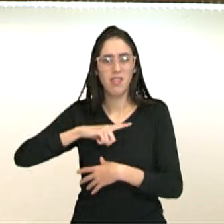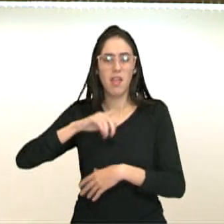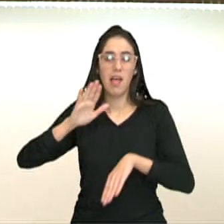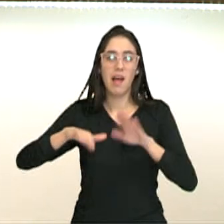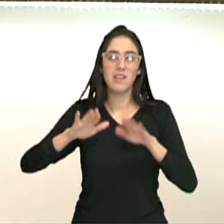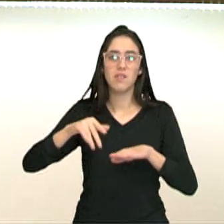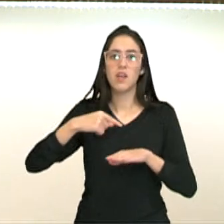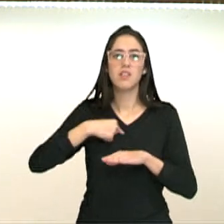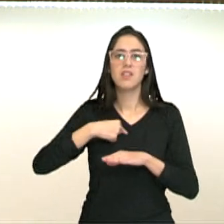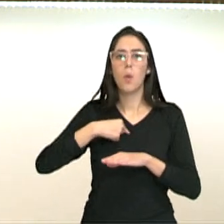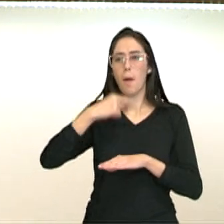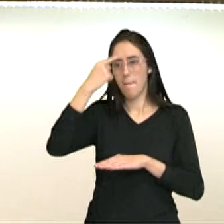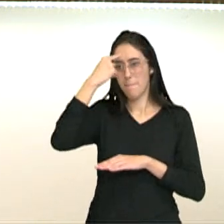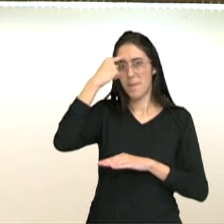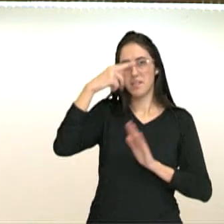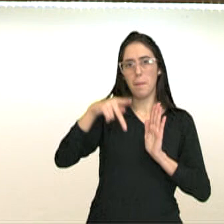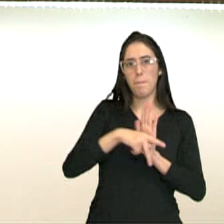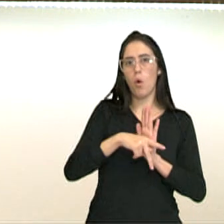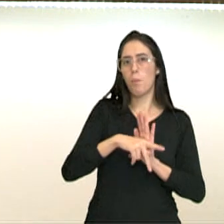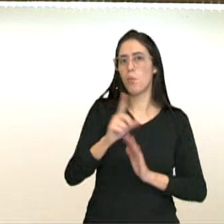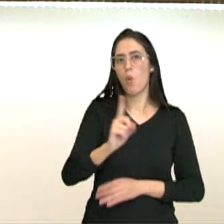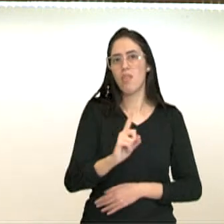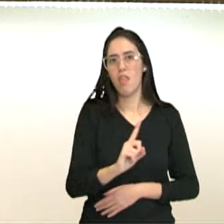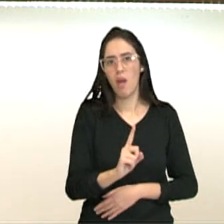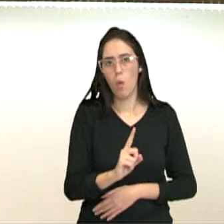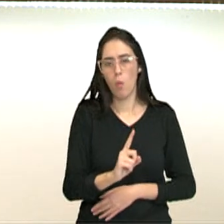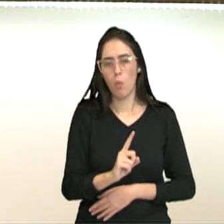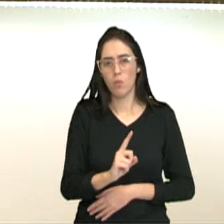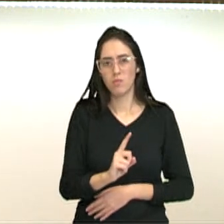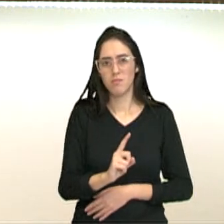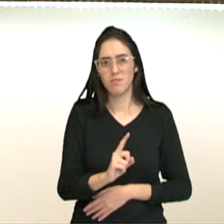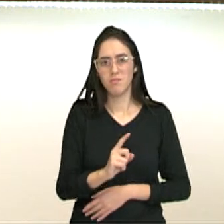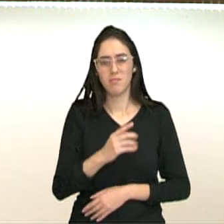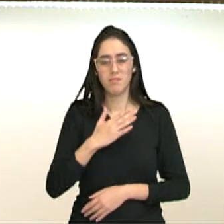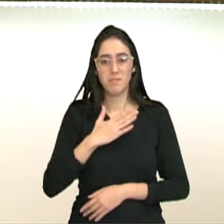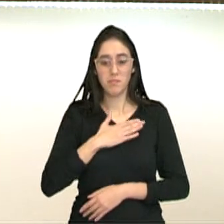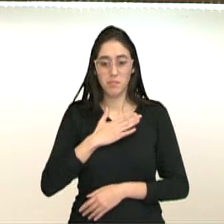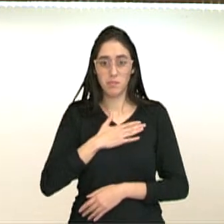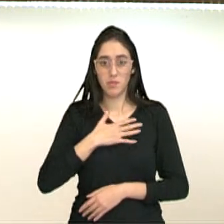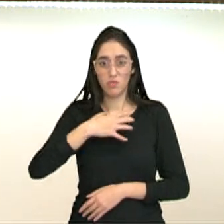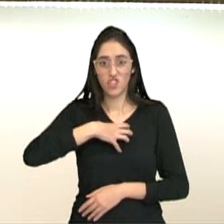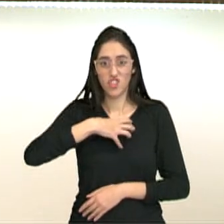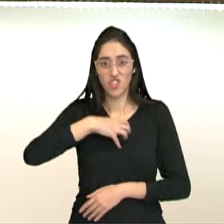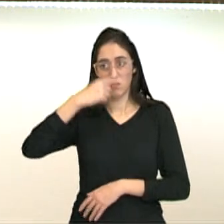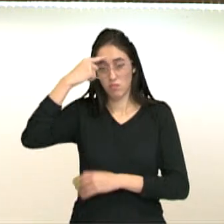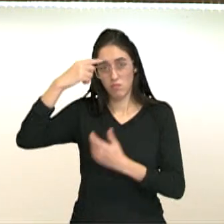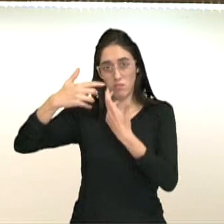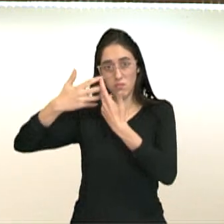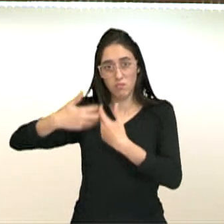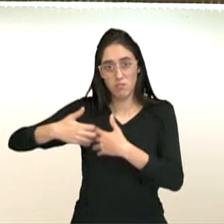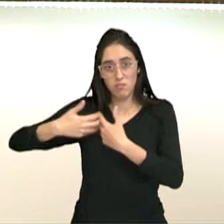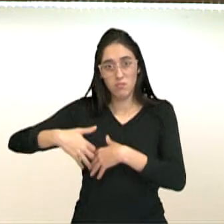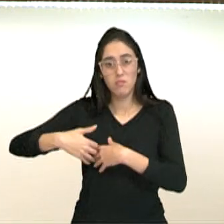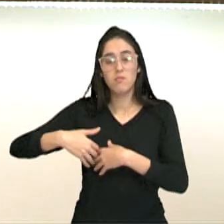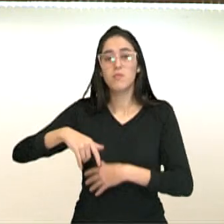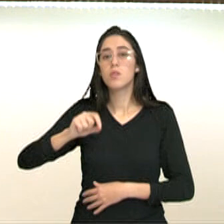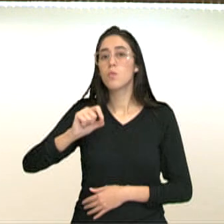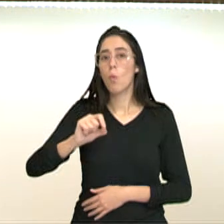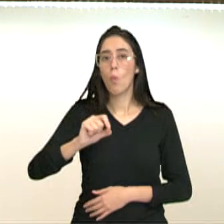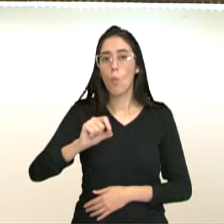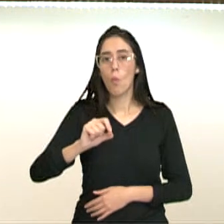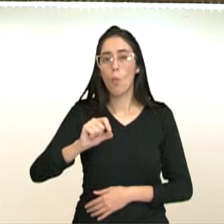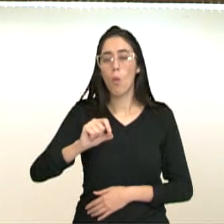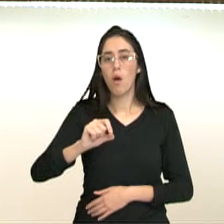o processo. É como se eu tivesse a minha capacidade de refletir e pensar sobre o processo, ela vai